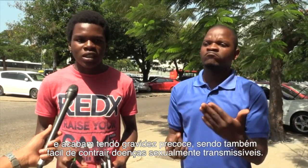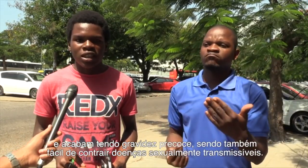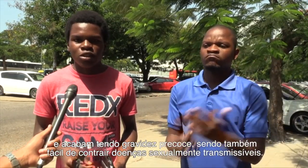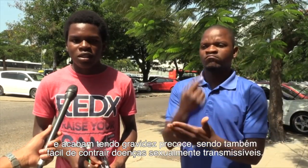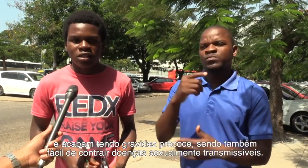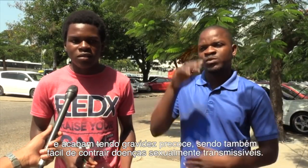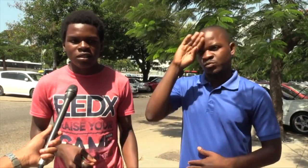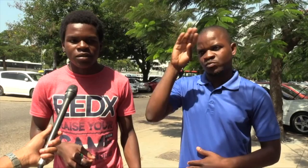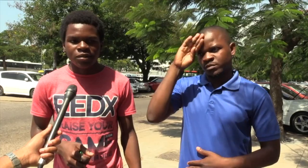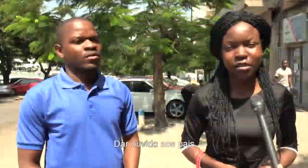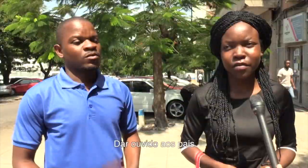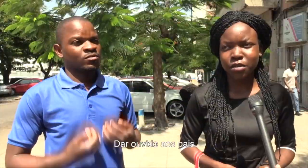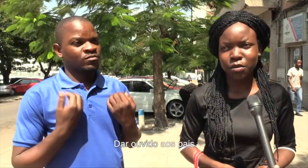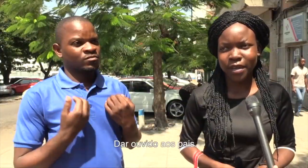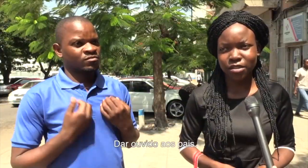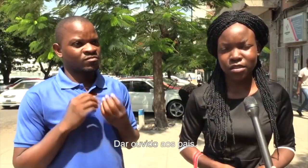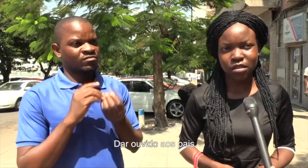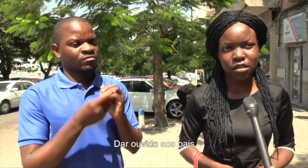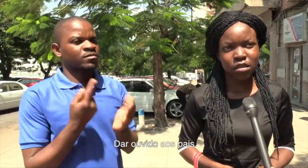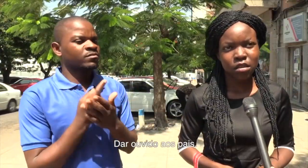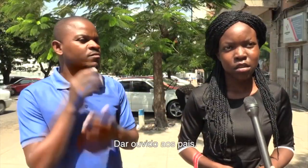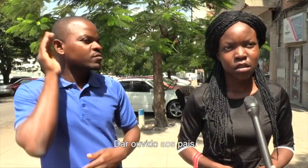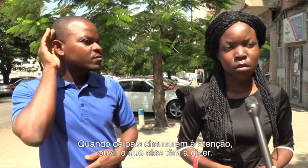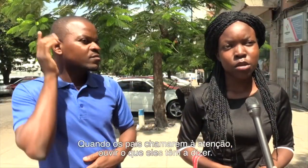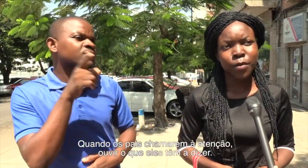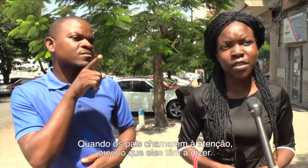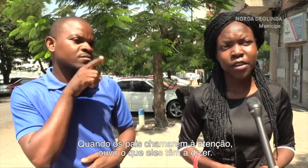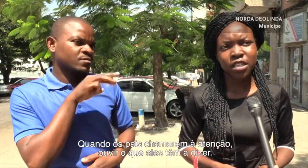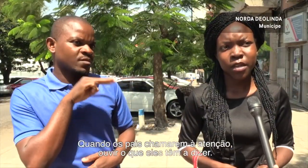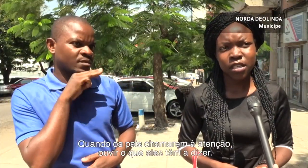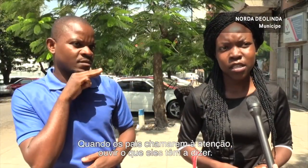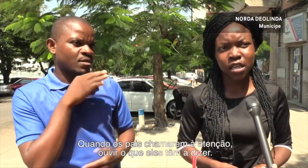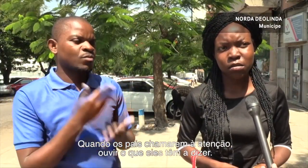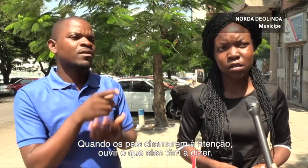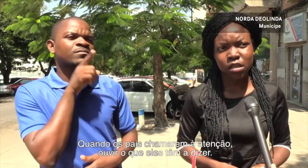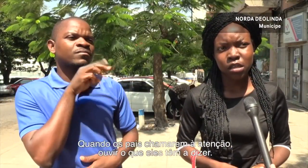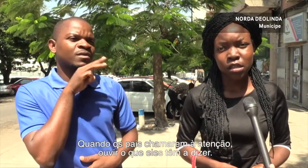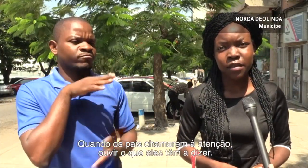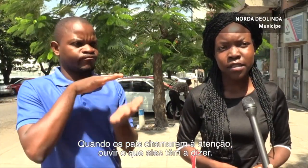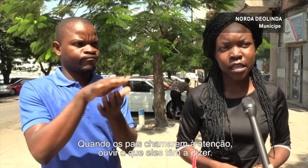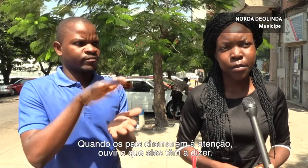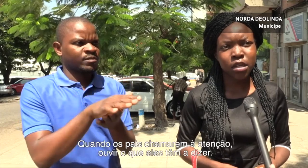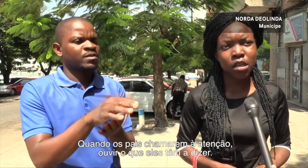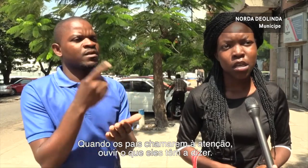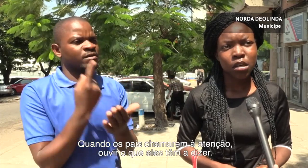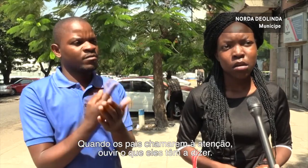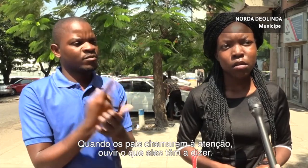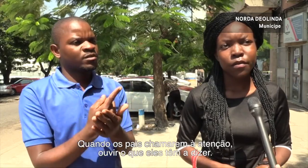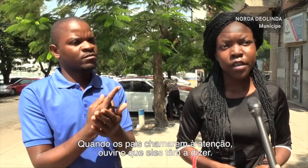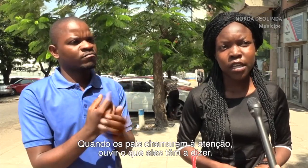doenças transmissíveis dar ouvido aos pais quando os pais forem a chamar a atenção devem sempre